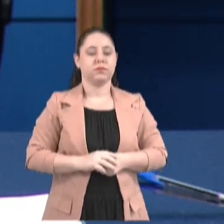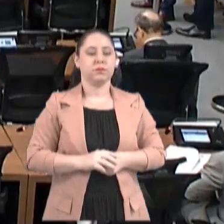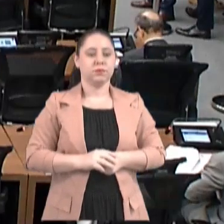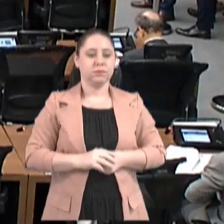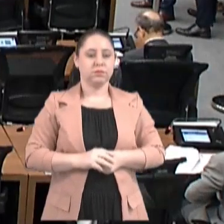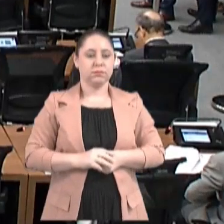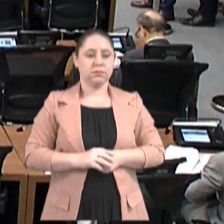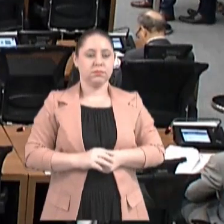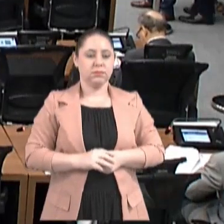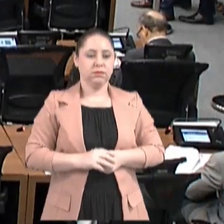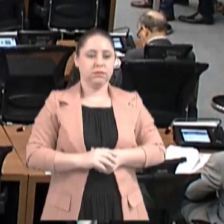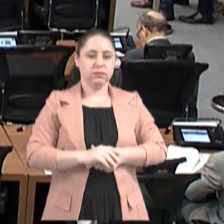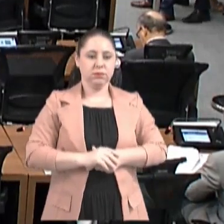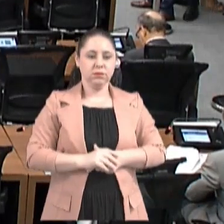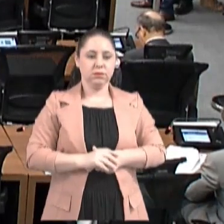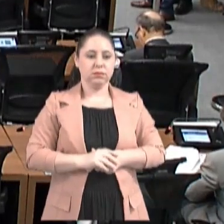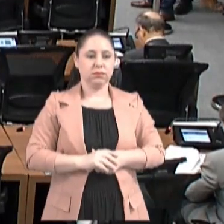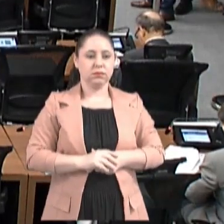Henrique.